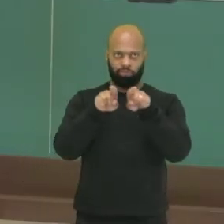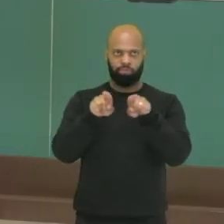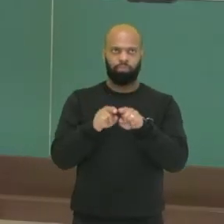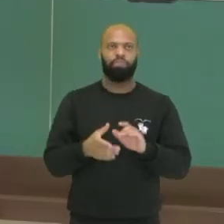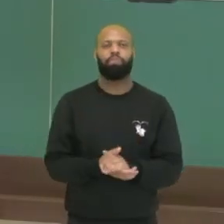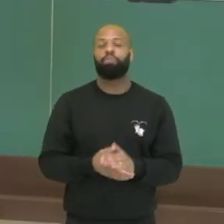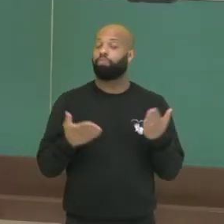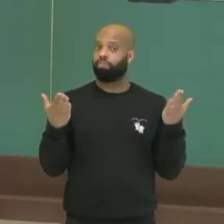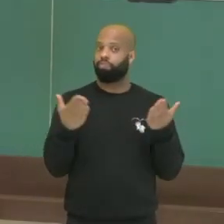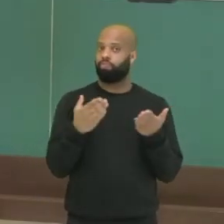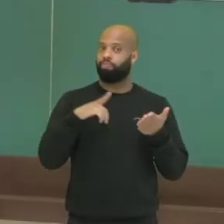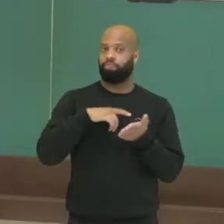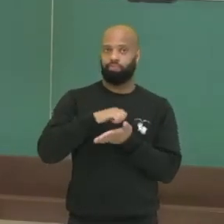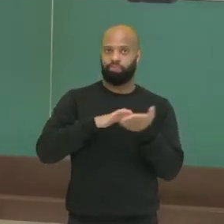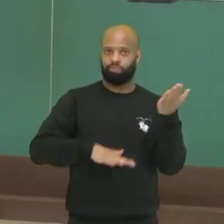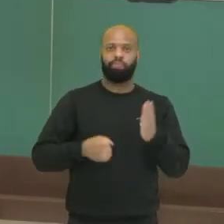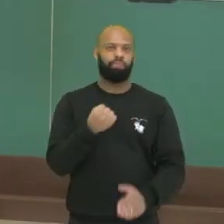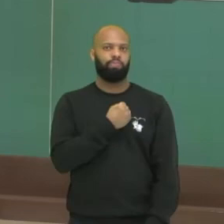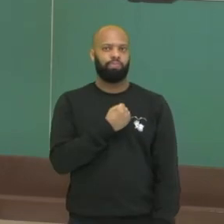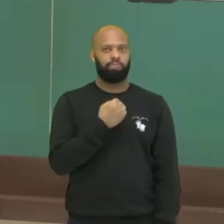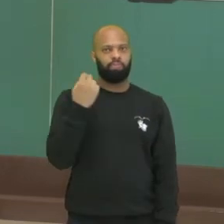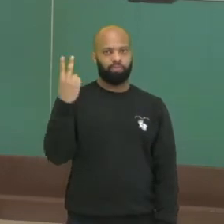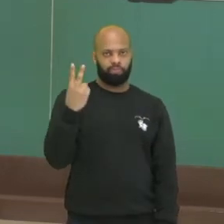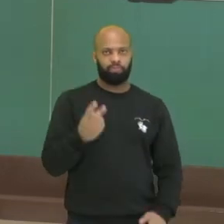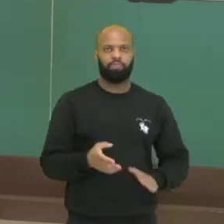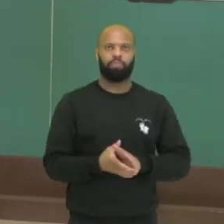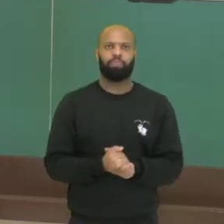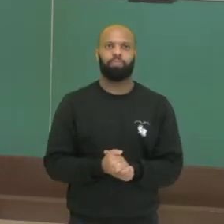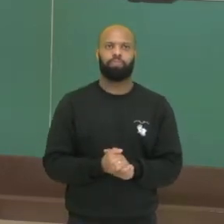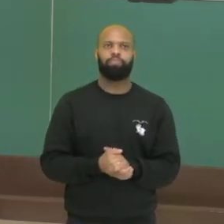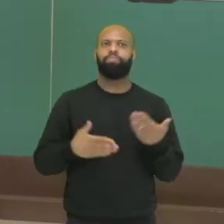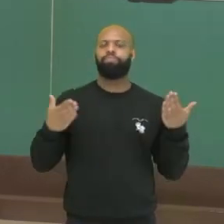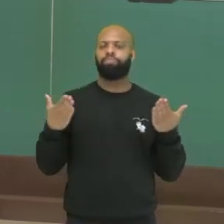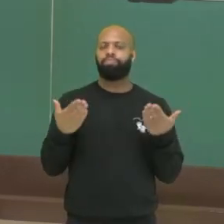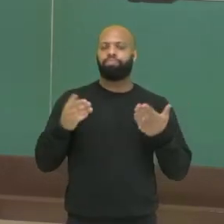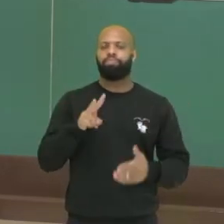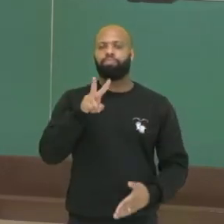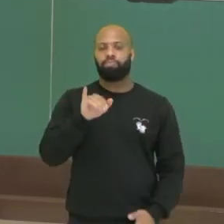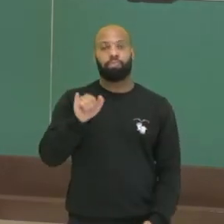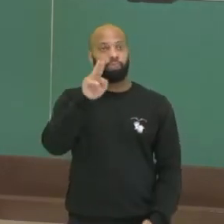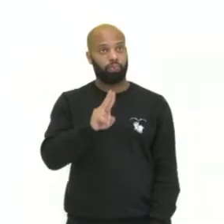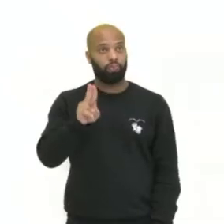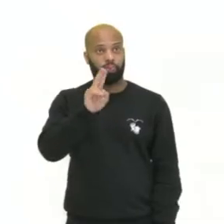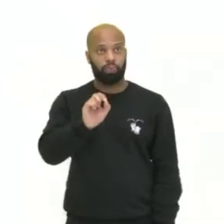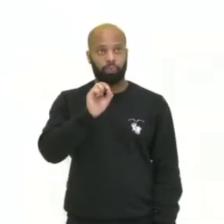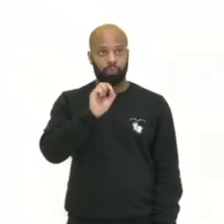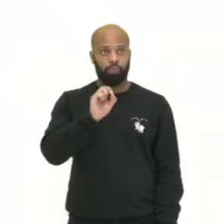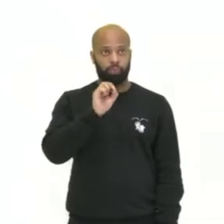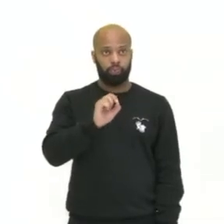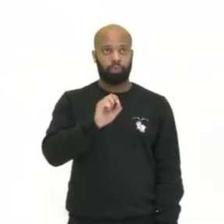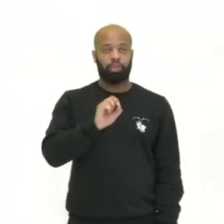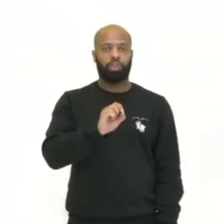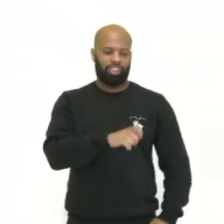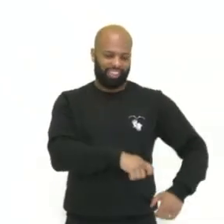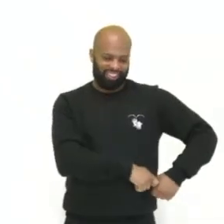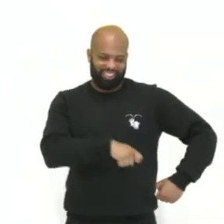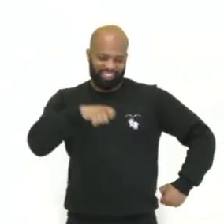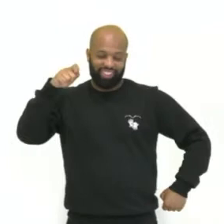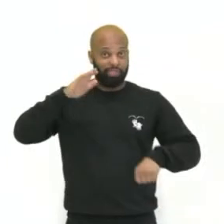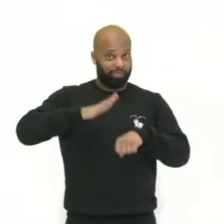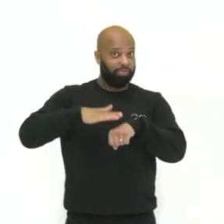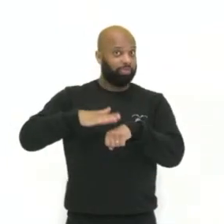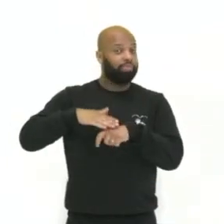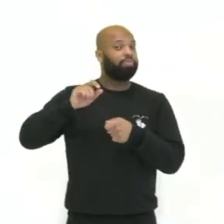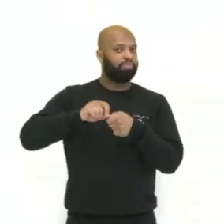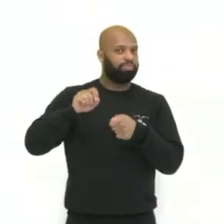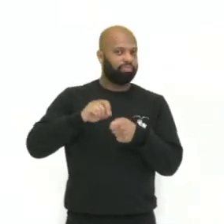Vamos agora para o exercício de número 2. Vamos utilizar nossa espada de esgrima que a gente